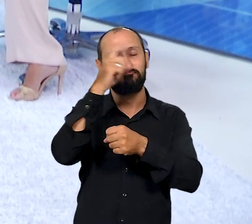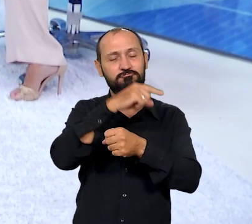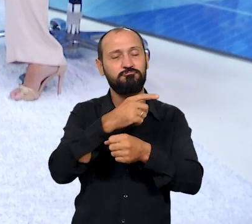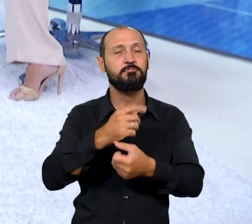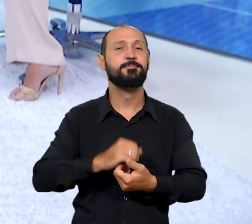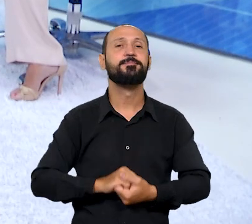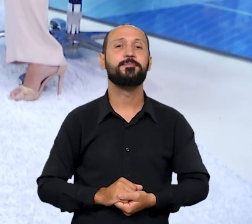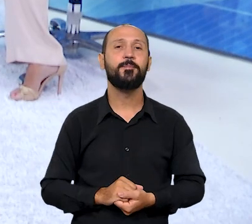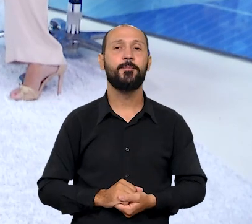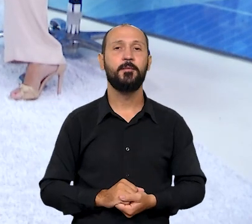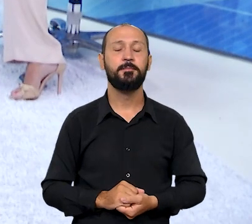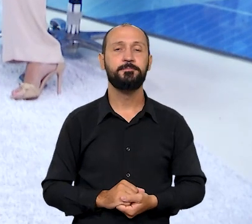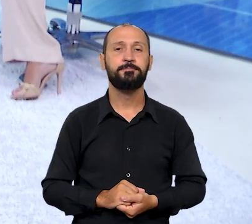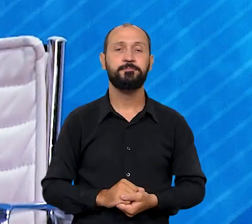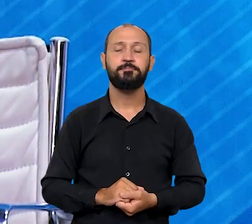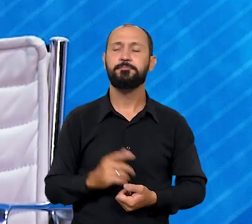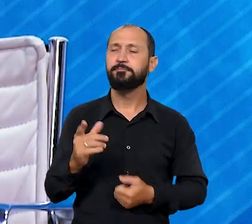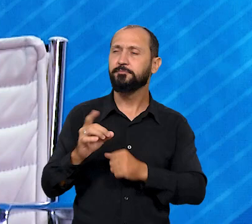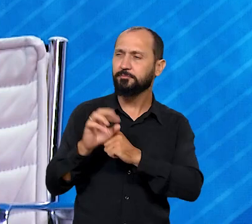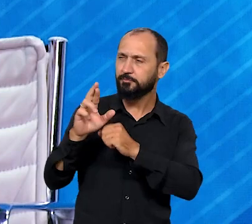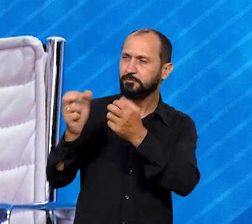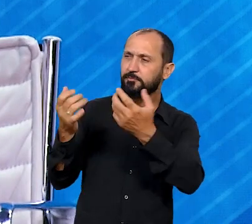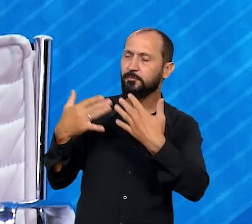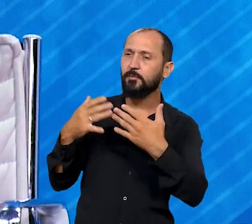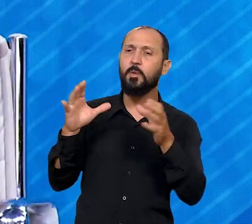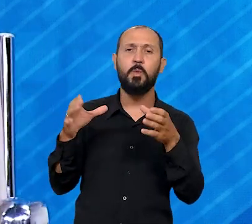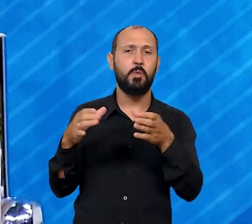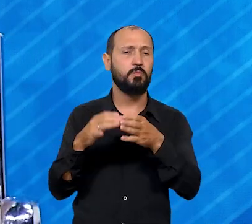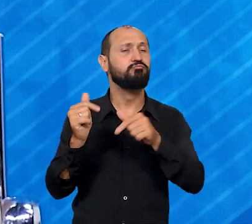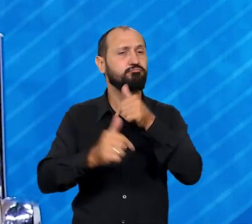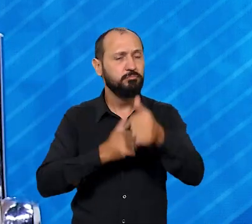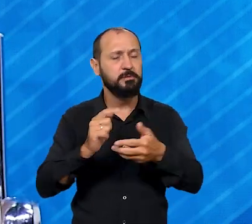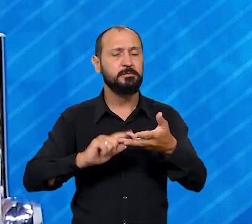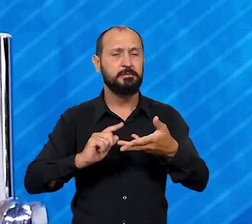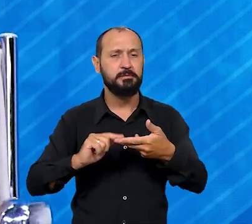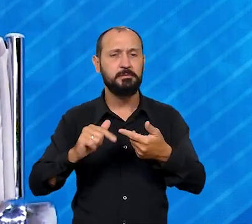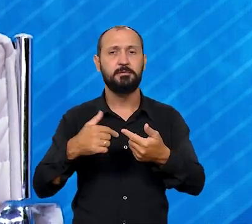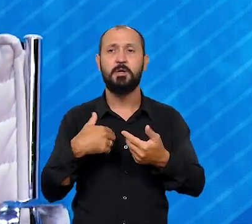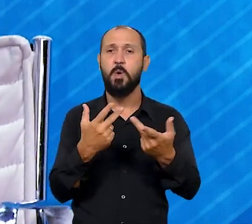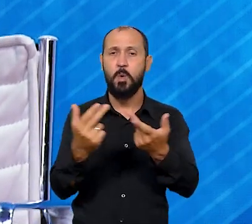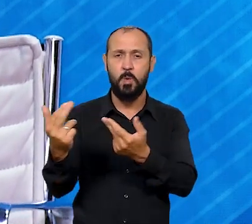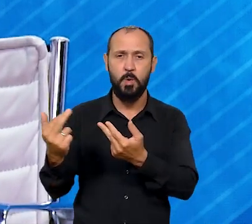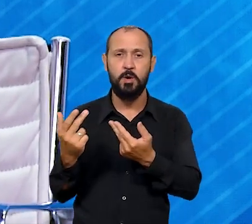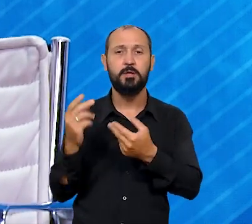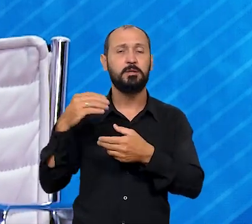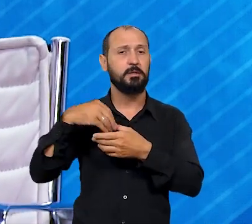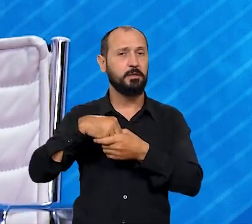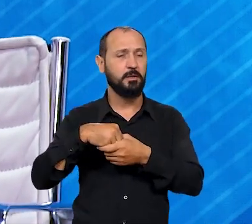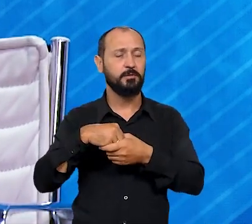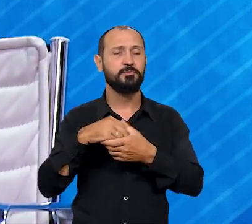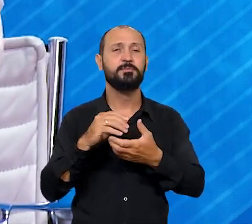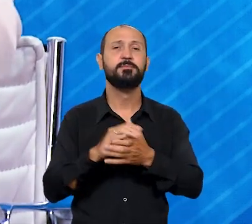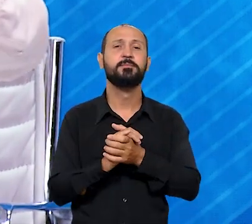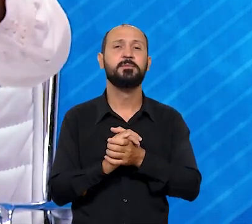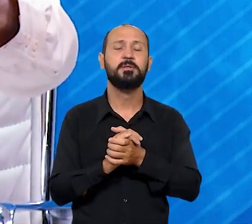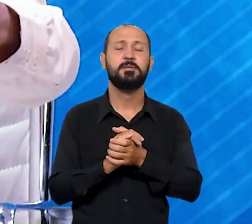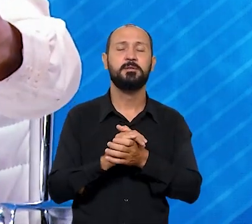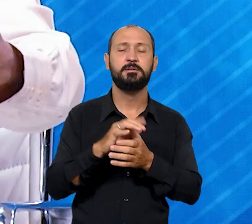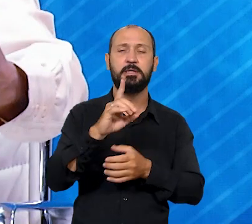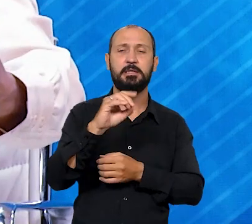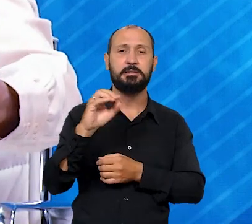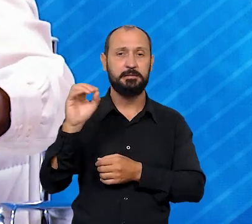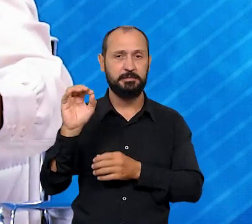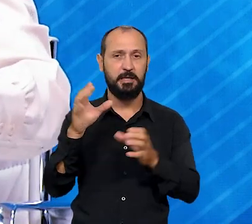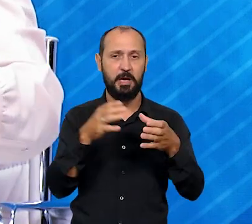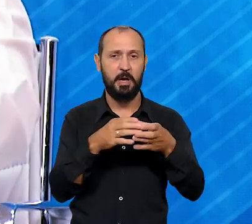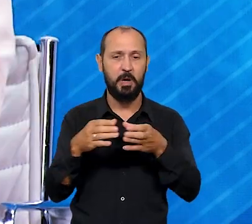bastante complexa. Doutor, a comissão bem ativa, né, assim como tantas outras que nós temos aí dentre as